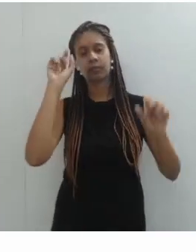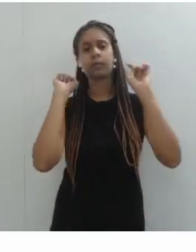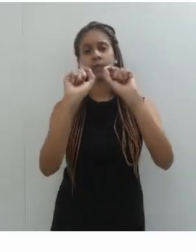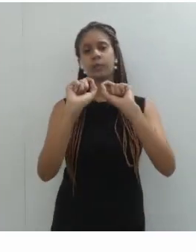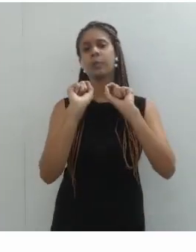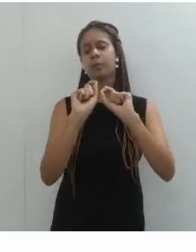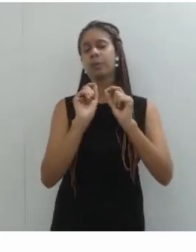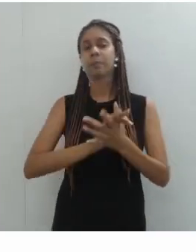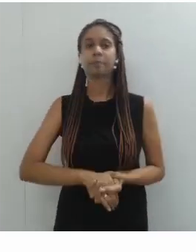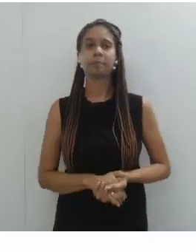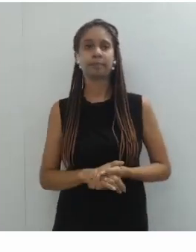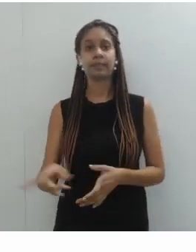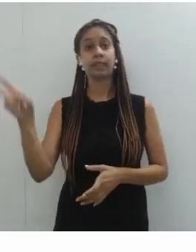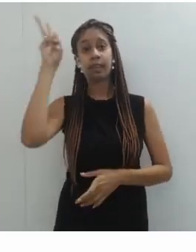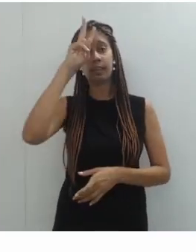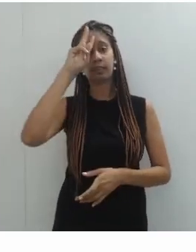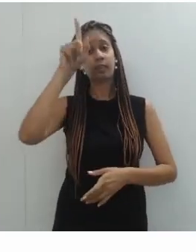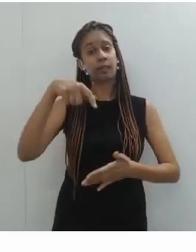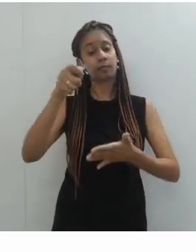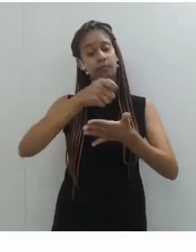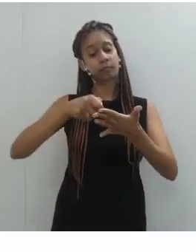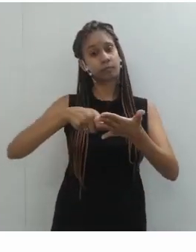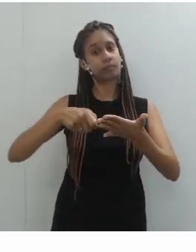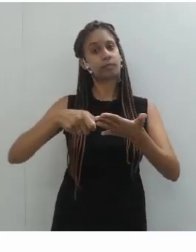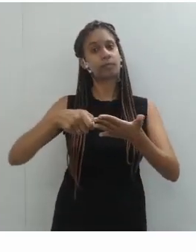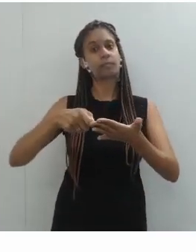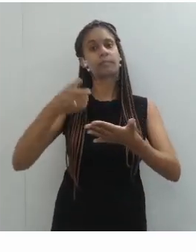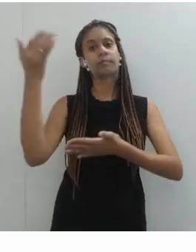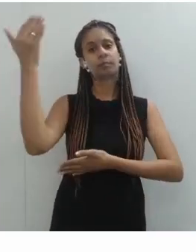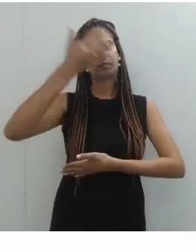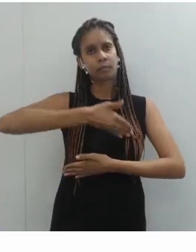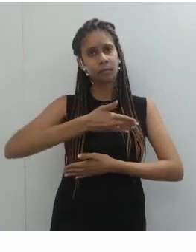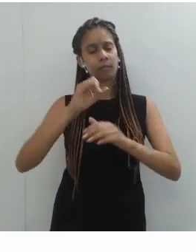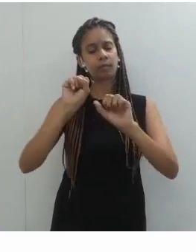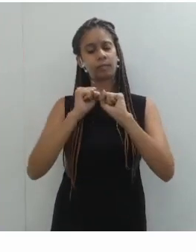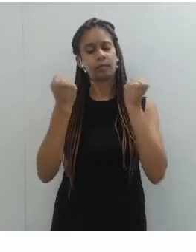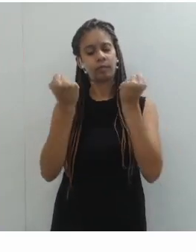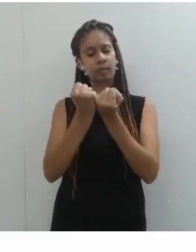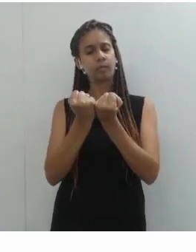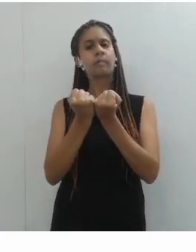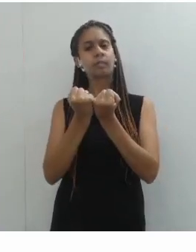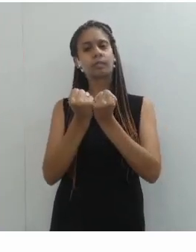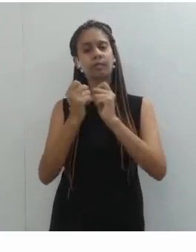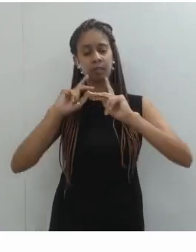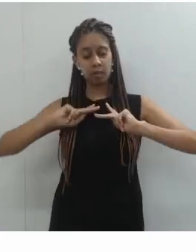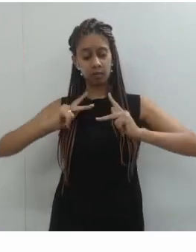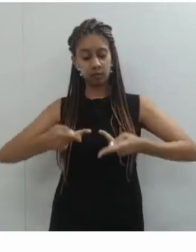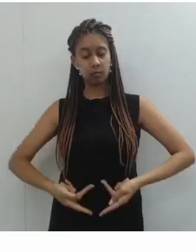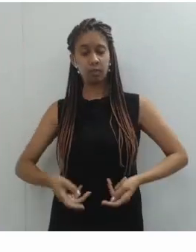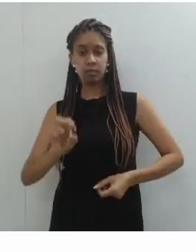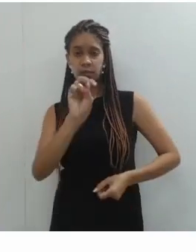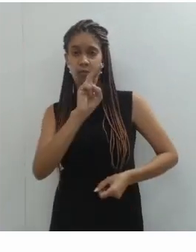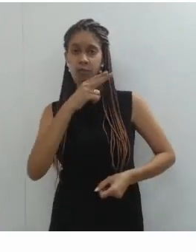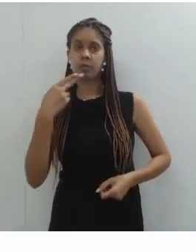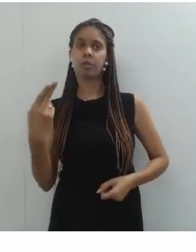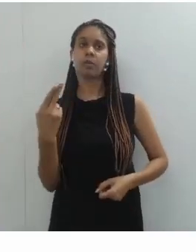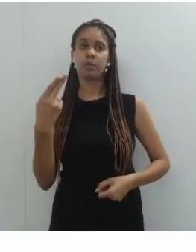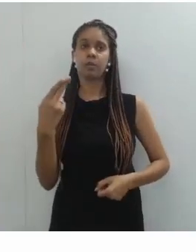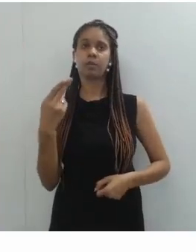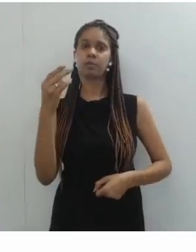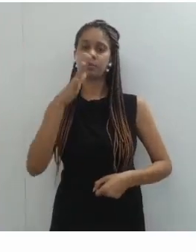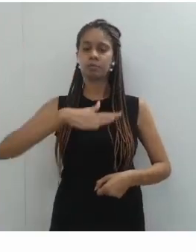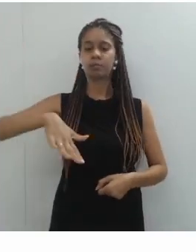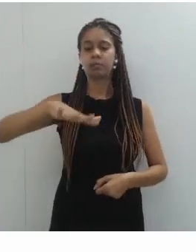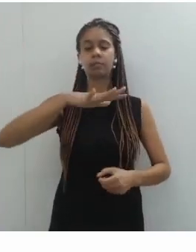seguinte: a história é o registro da sociedade humana ou civilização mundial,